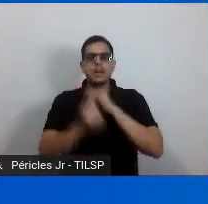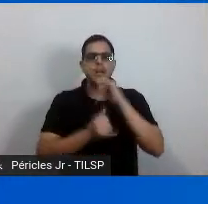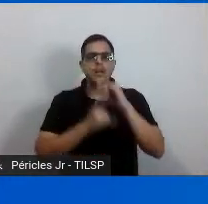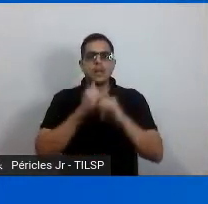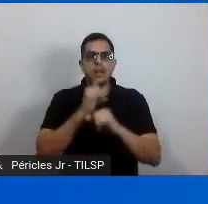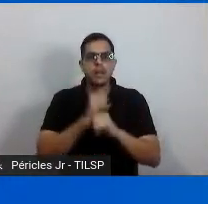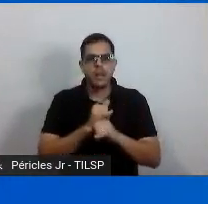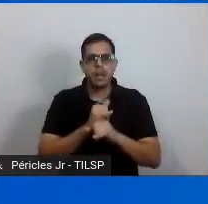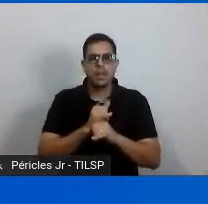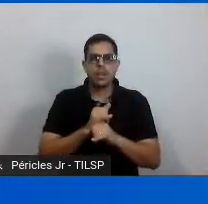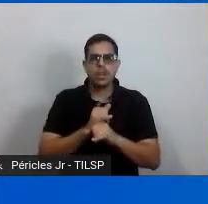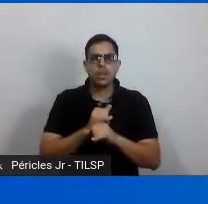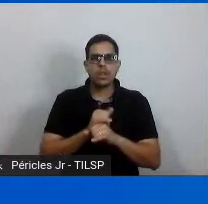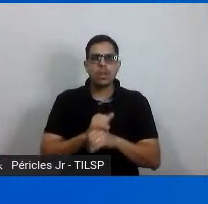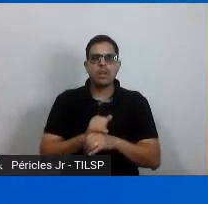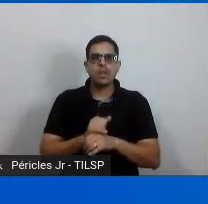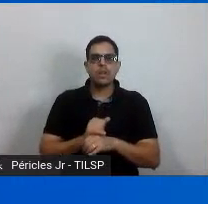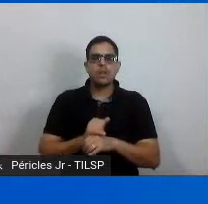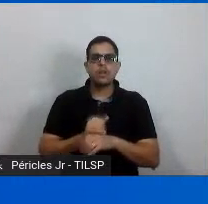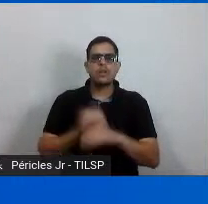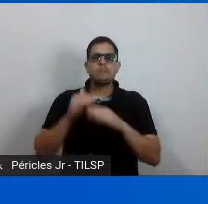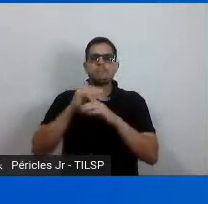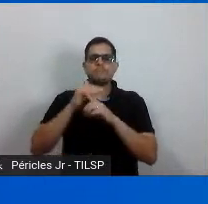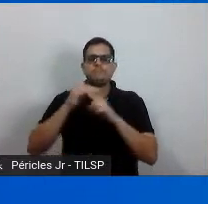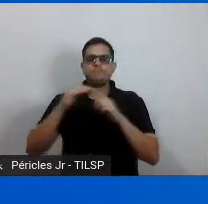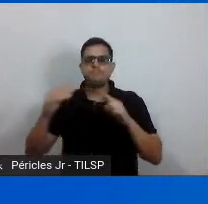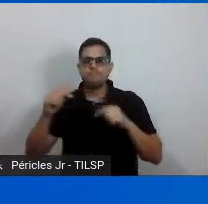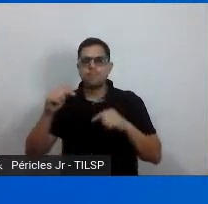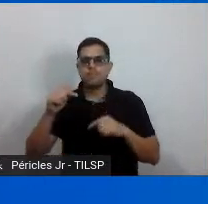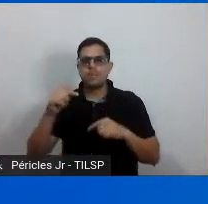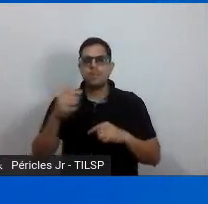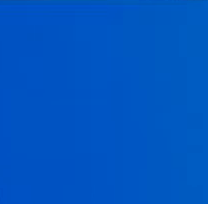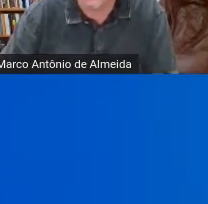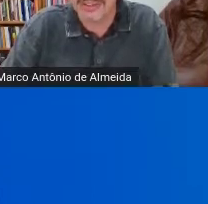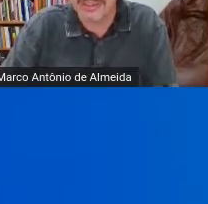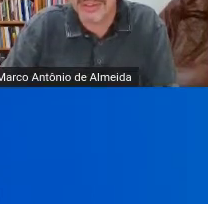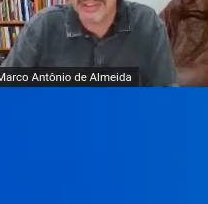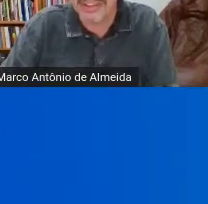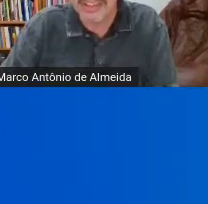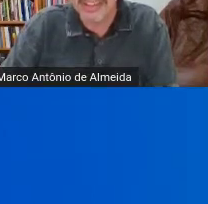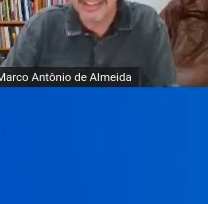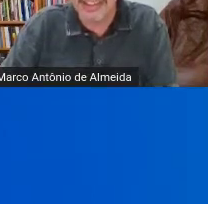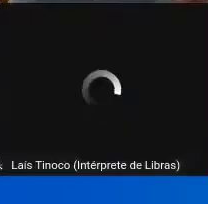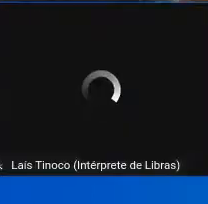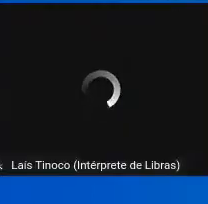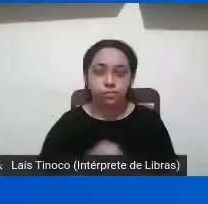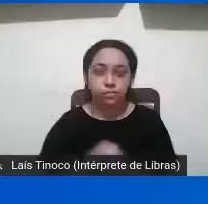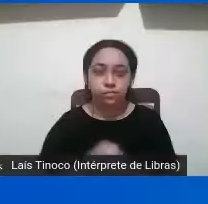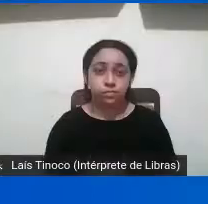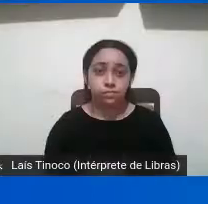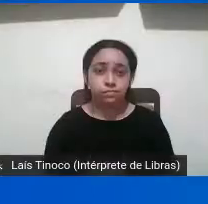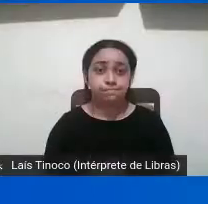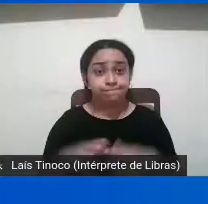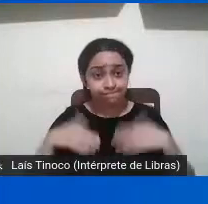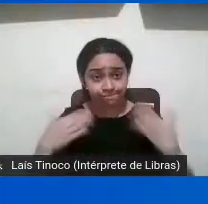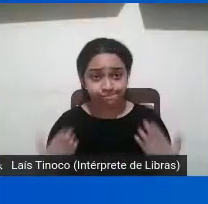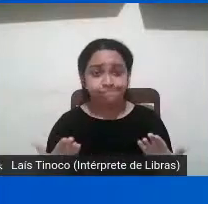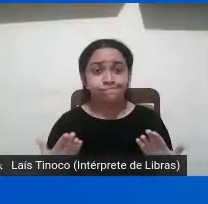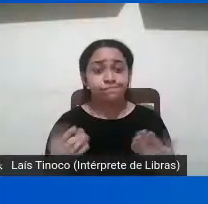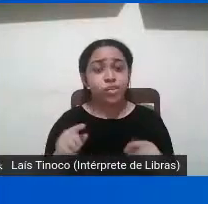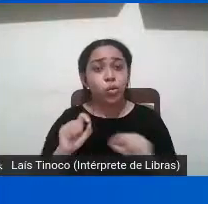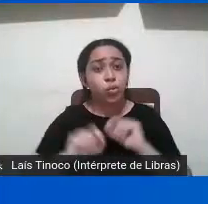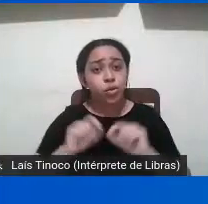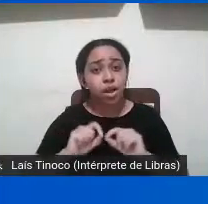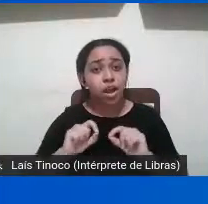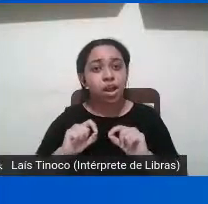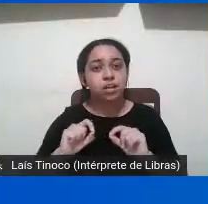criou só um terço faz isso praticamente 36%. Tá certo e mais do que isso né criar